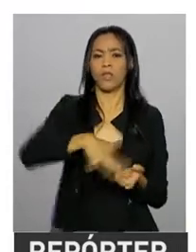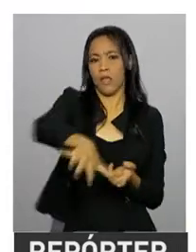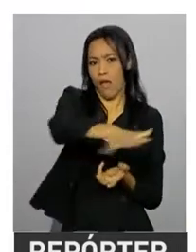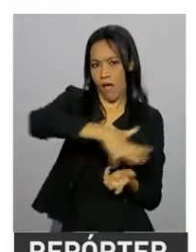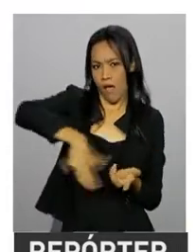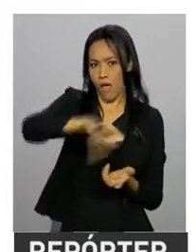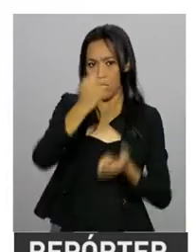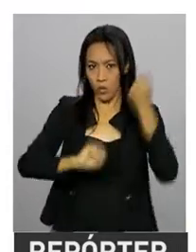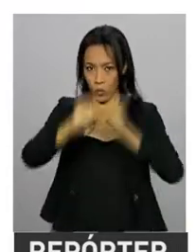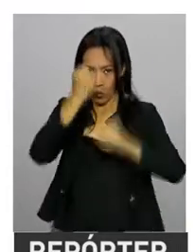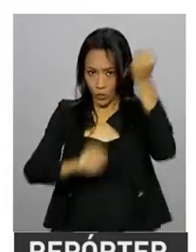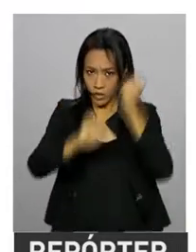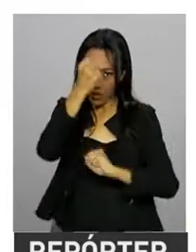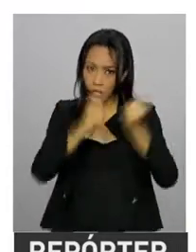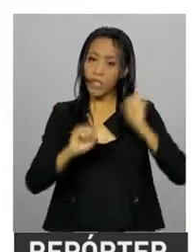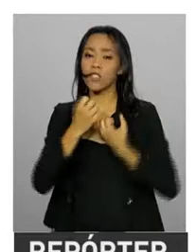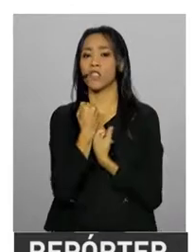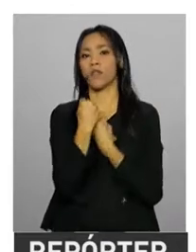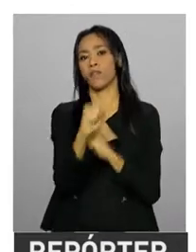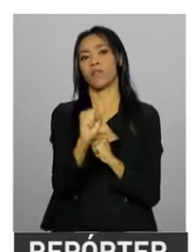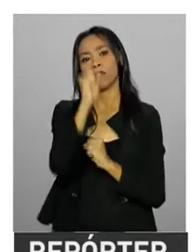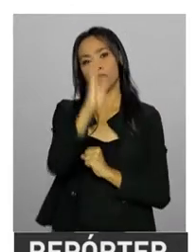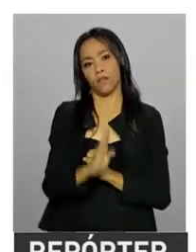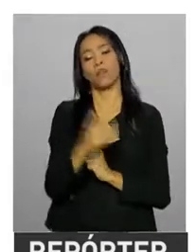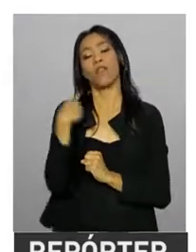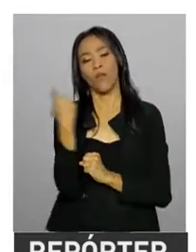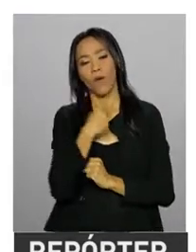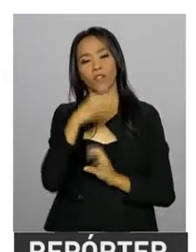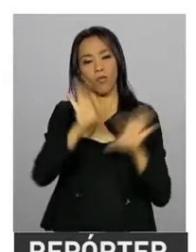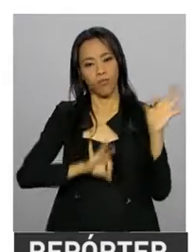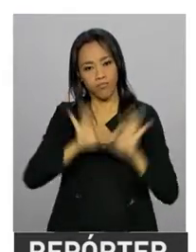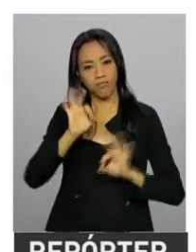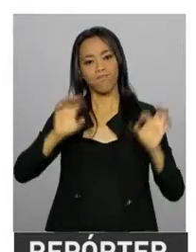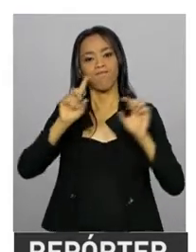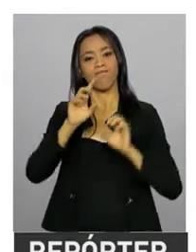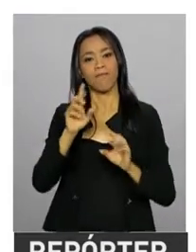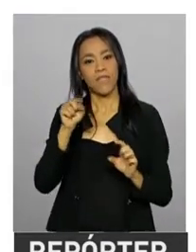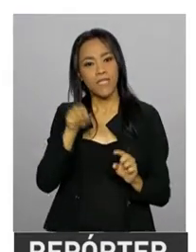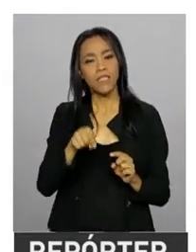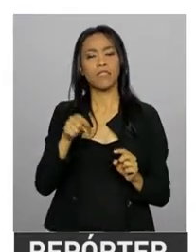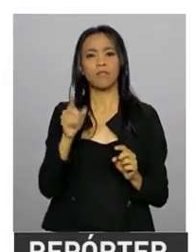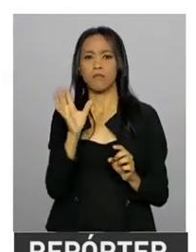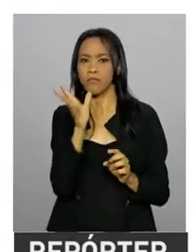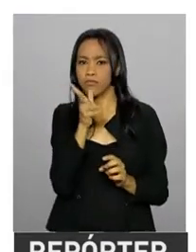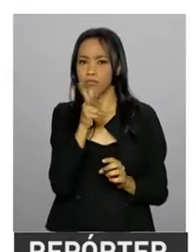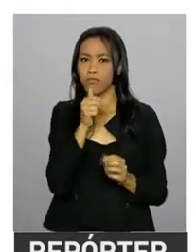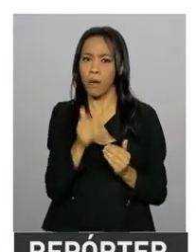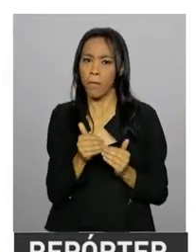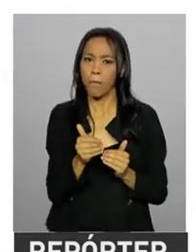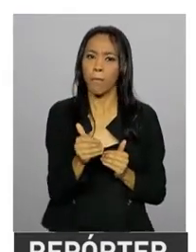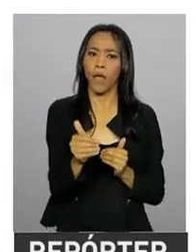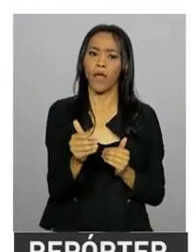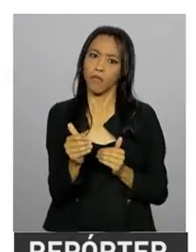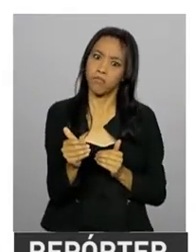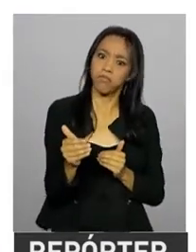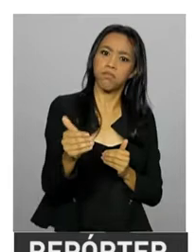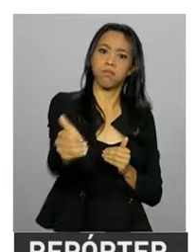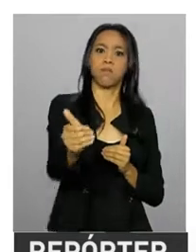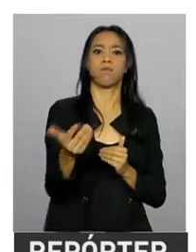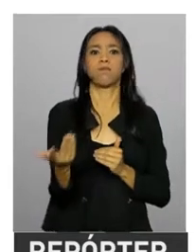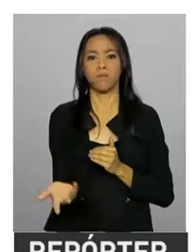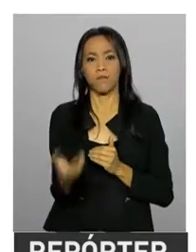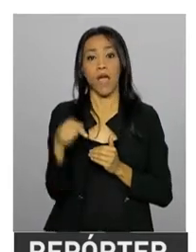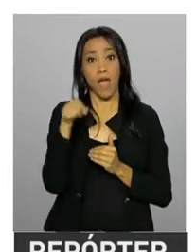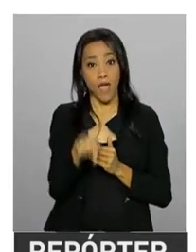base industrial de defesa, nós estamos redesenhando ela. Isso é uma tarefa de médio e longo prazo. Essa base industrial de